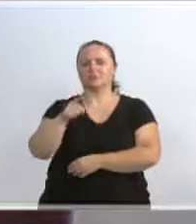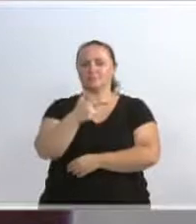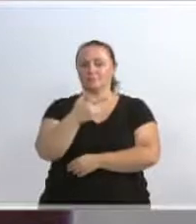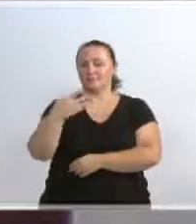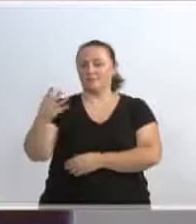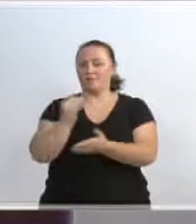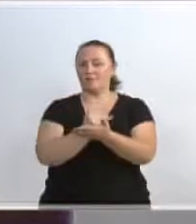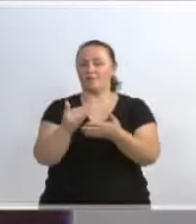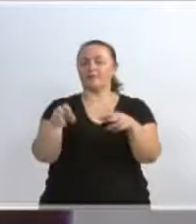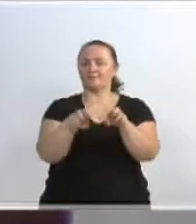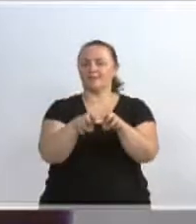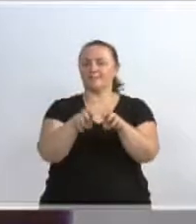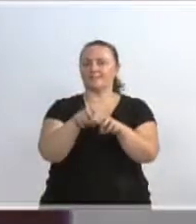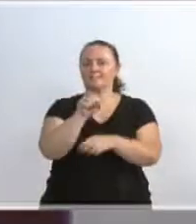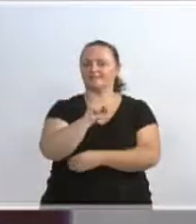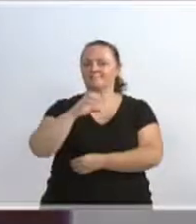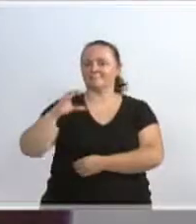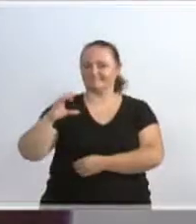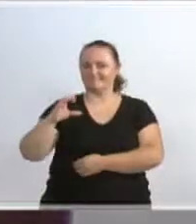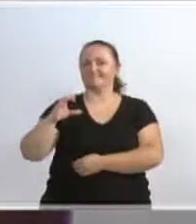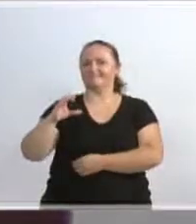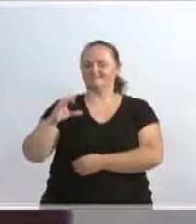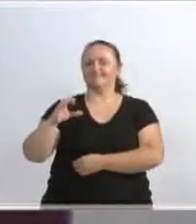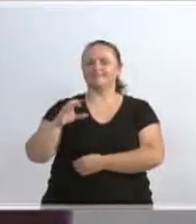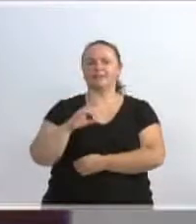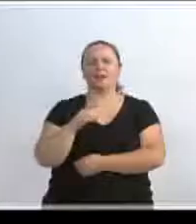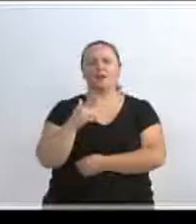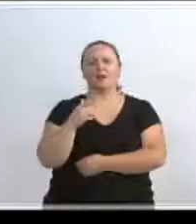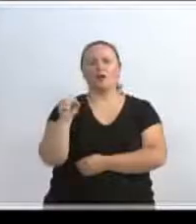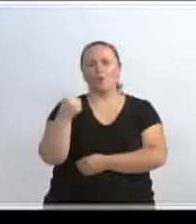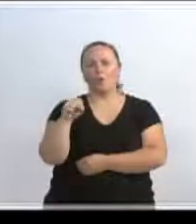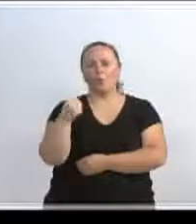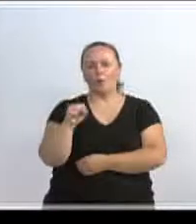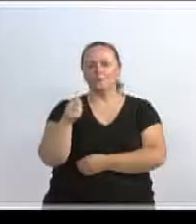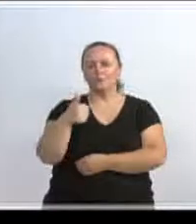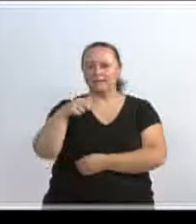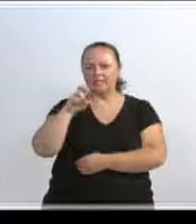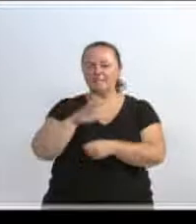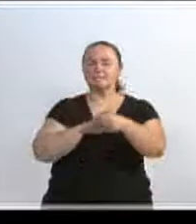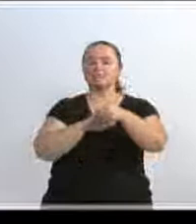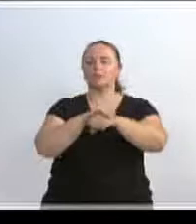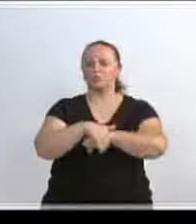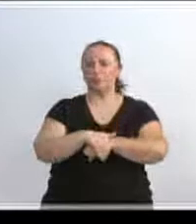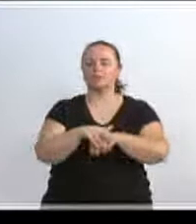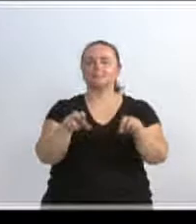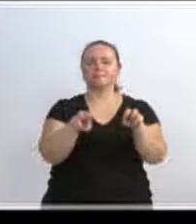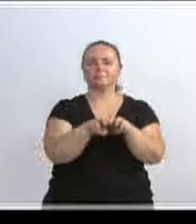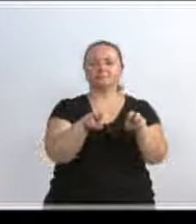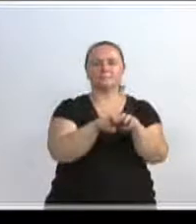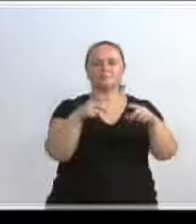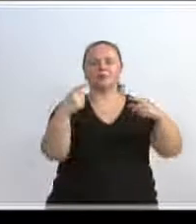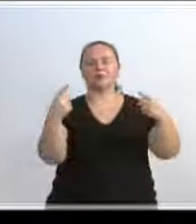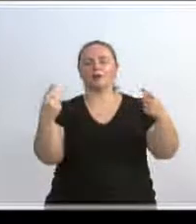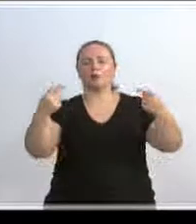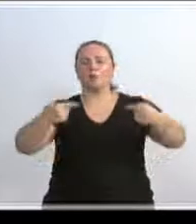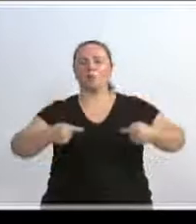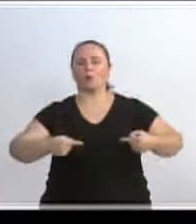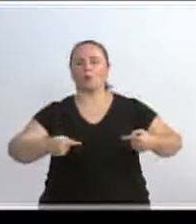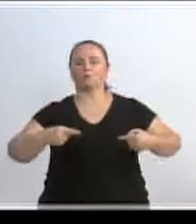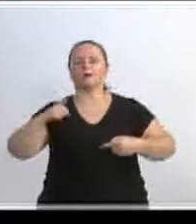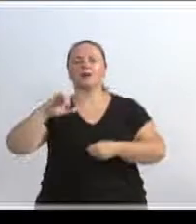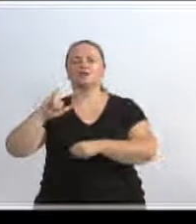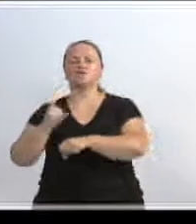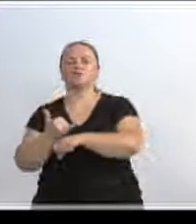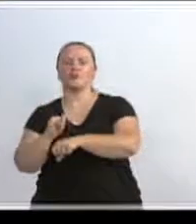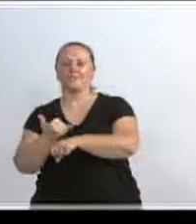catarinense às 8h15, às 20h15 da noite no Ginásio Galegão, Blumenau, futsal versus Crona Joinville. Então, todos estão